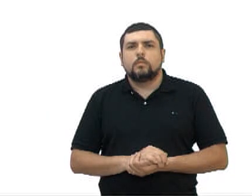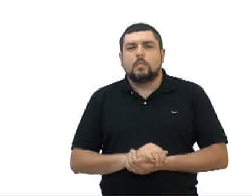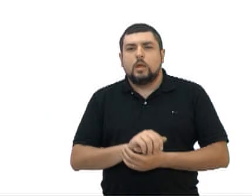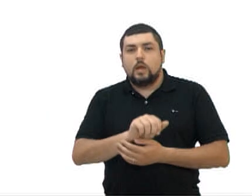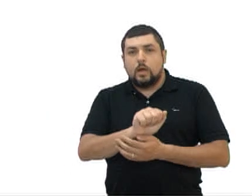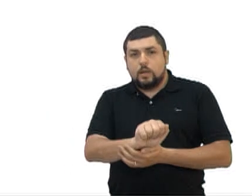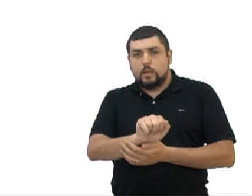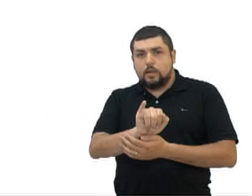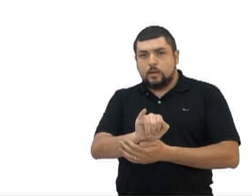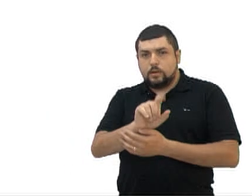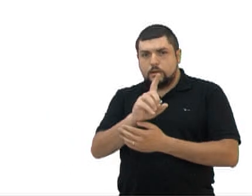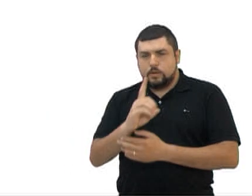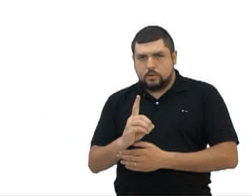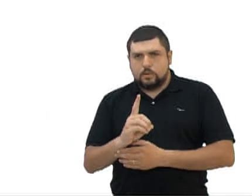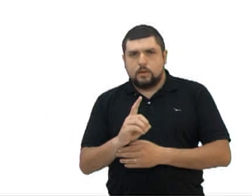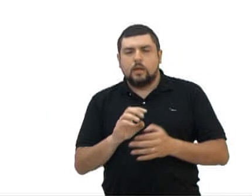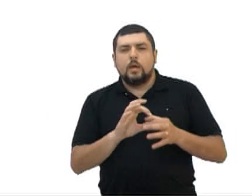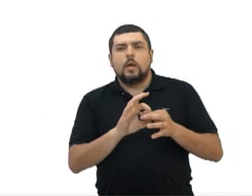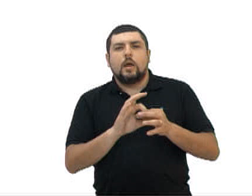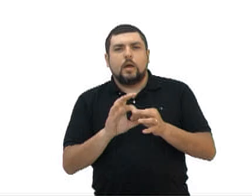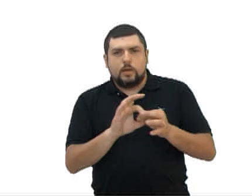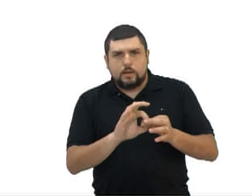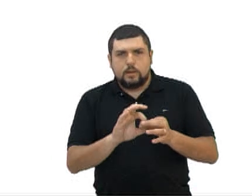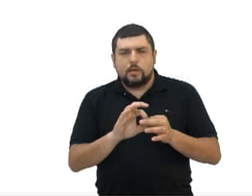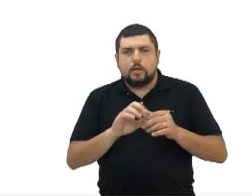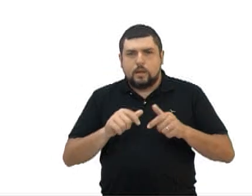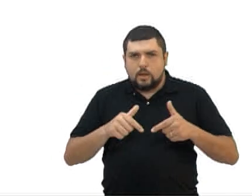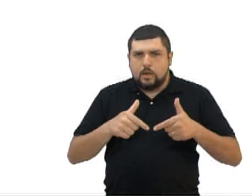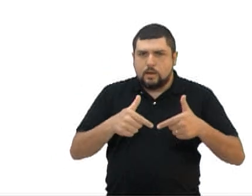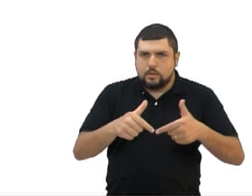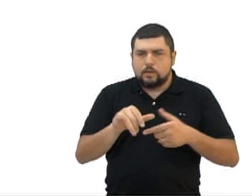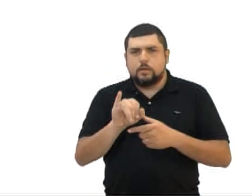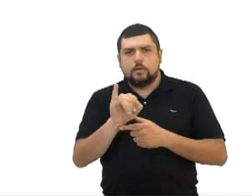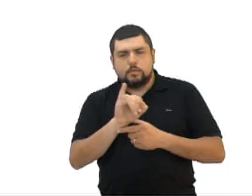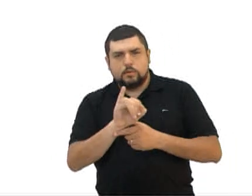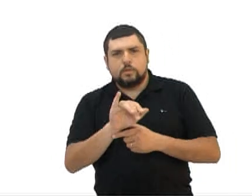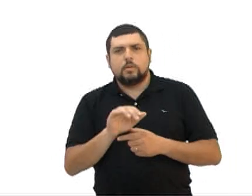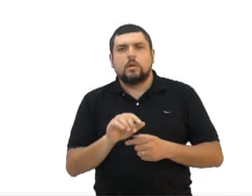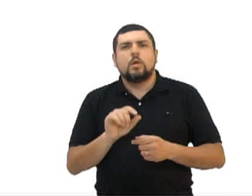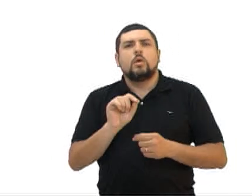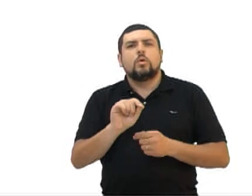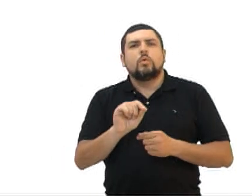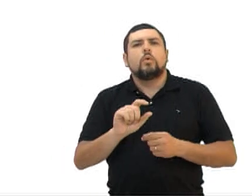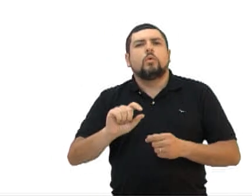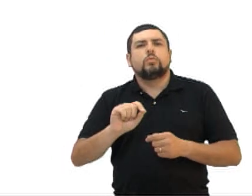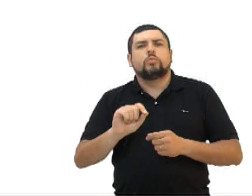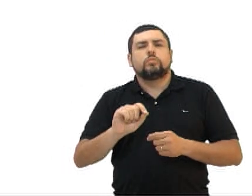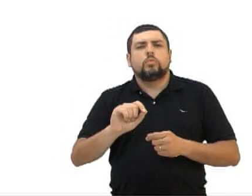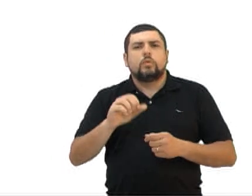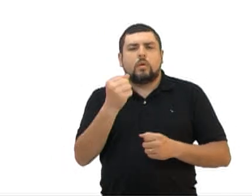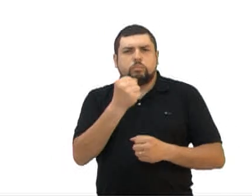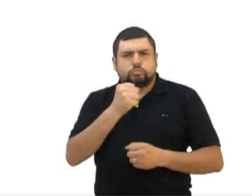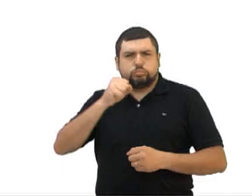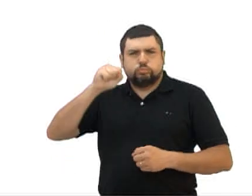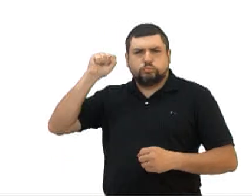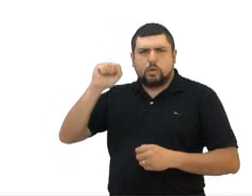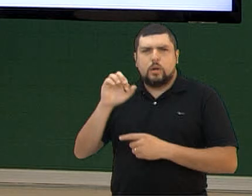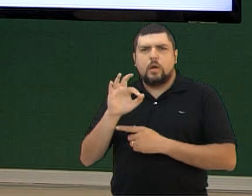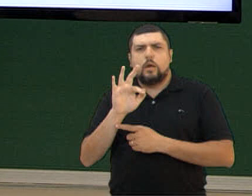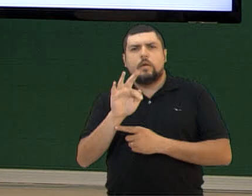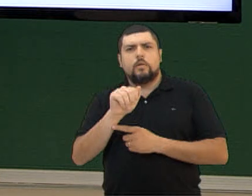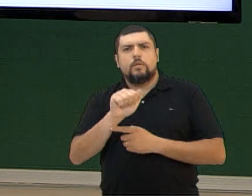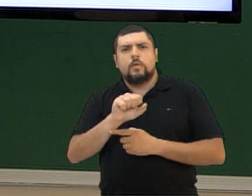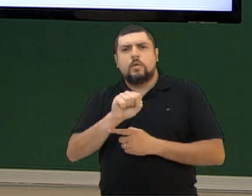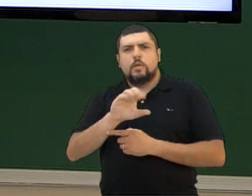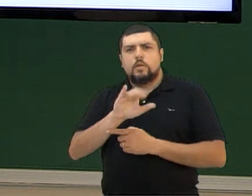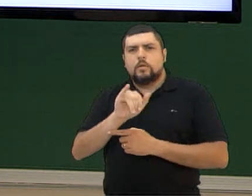AIB, a Ação Integralista, ela defendia um fascismo brasileiro. A gente tem que se lembrar que nós estamos nos anos